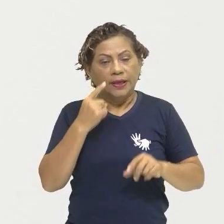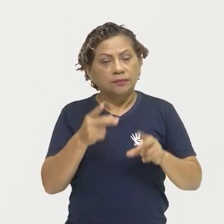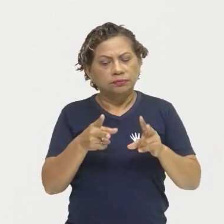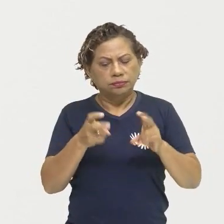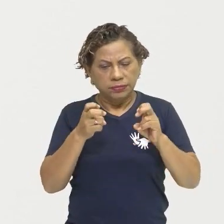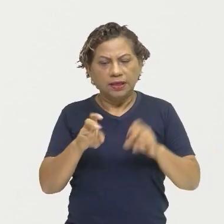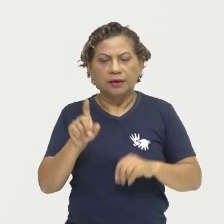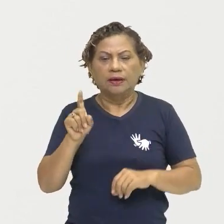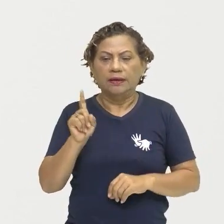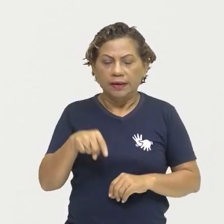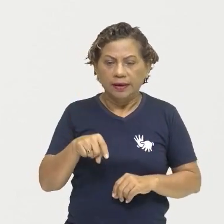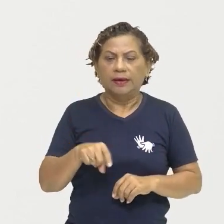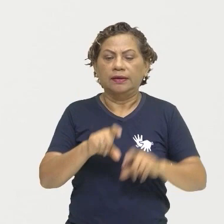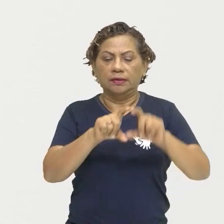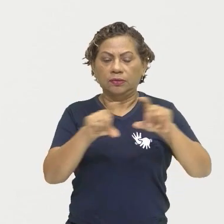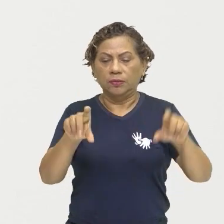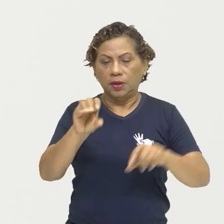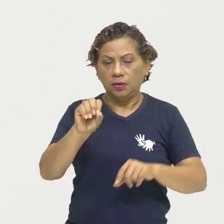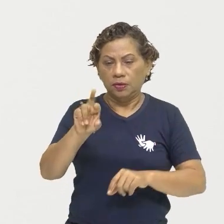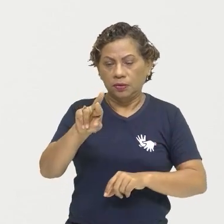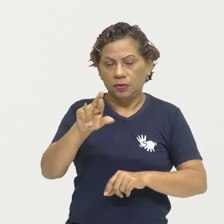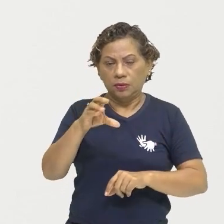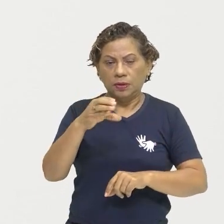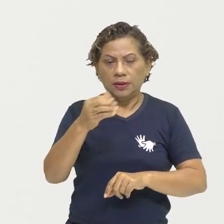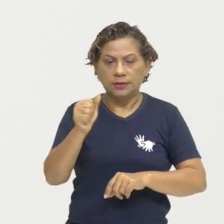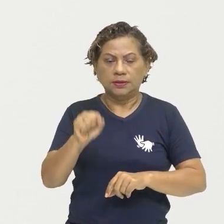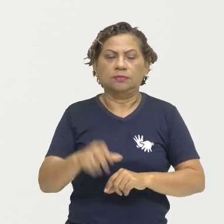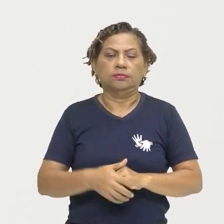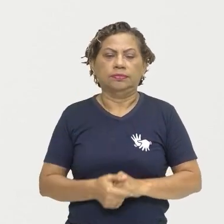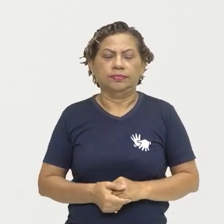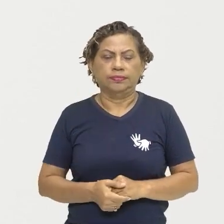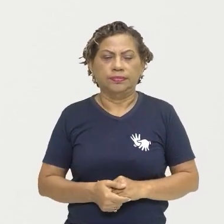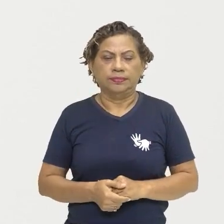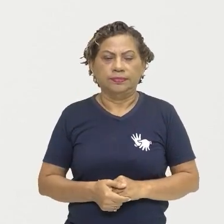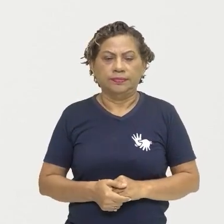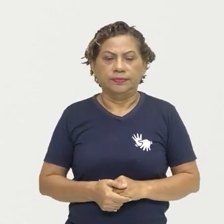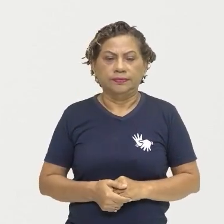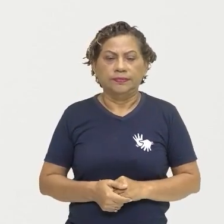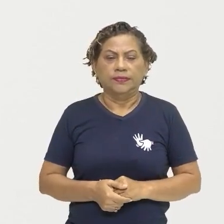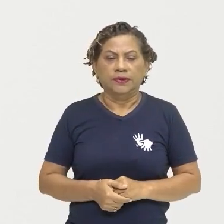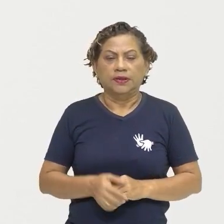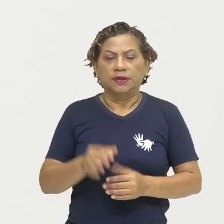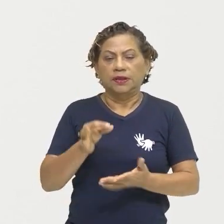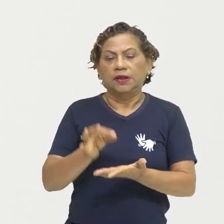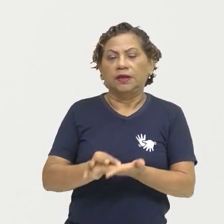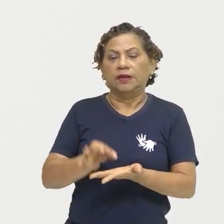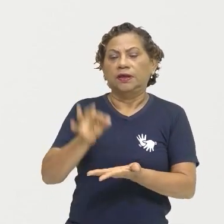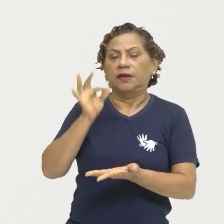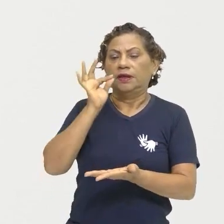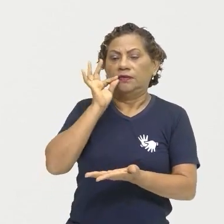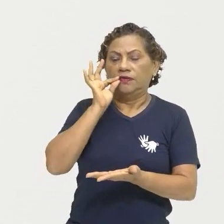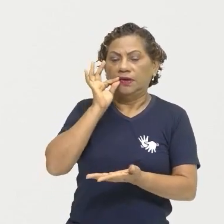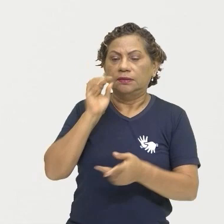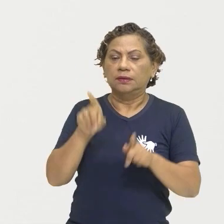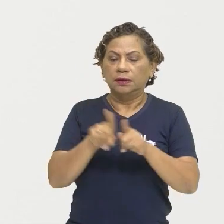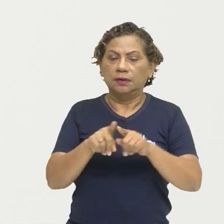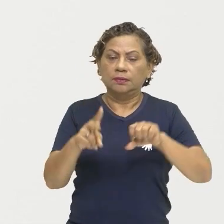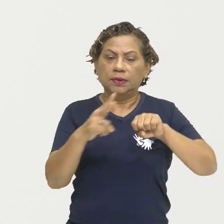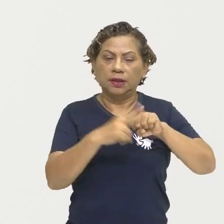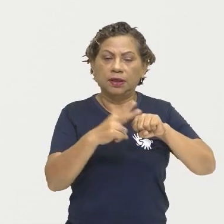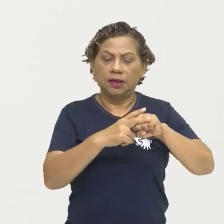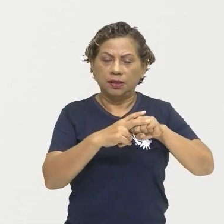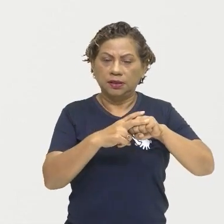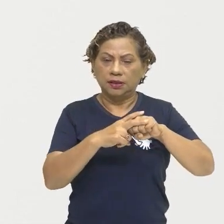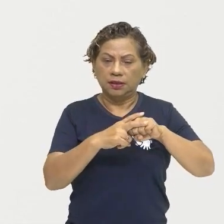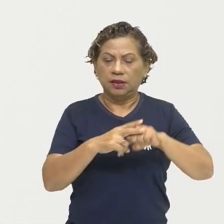oração e, portanto, é um período. Aqui eu tenho um período. Tomei café. Olha aqui a presença de outro verbo. Então, eu